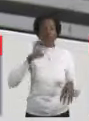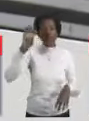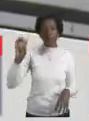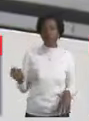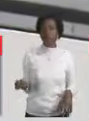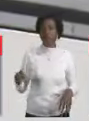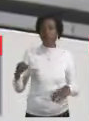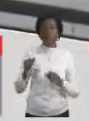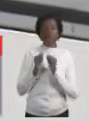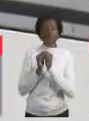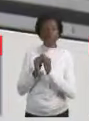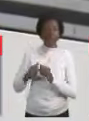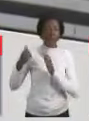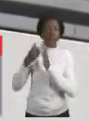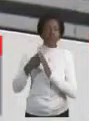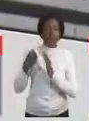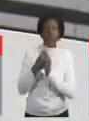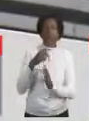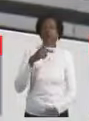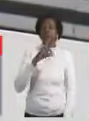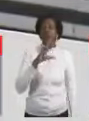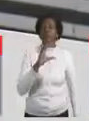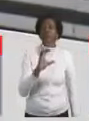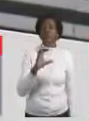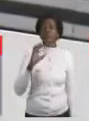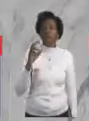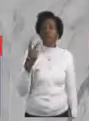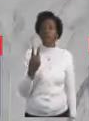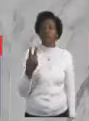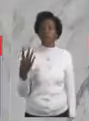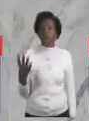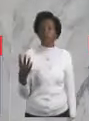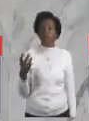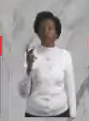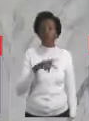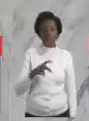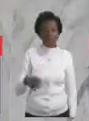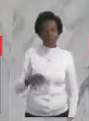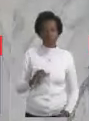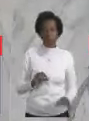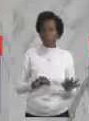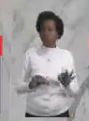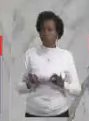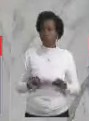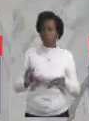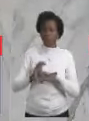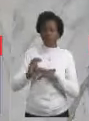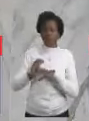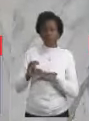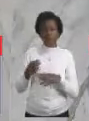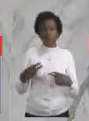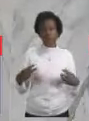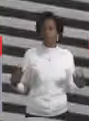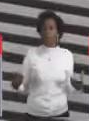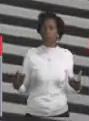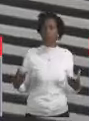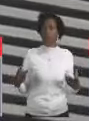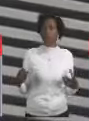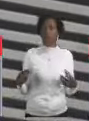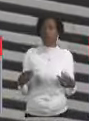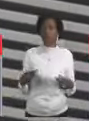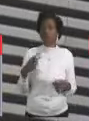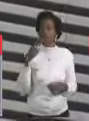acompanhando a luta aqui do PLC 24 Professor altamente qualificado fez cursos de